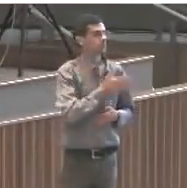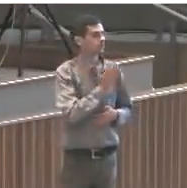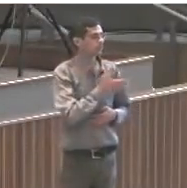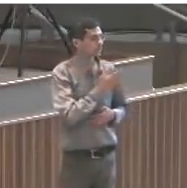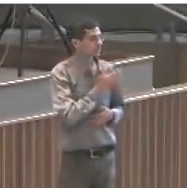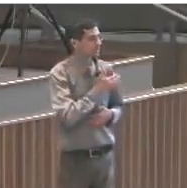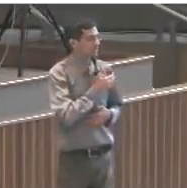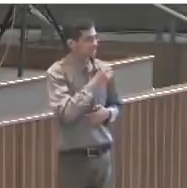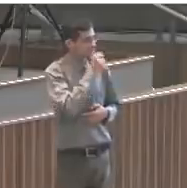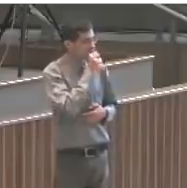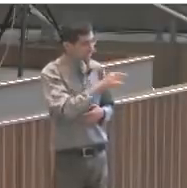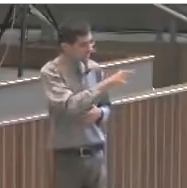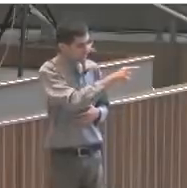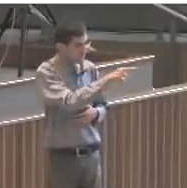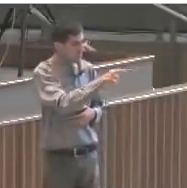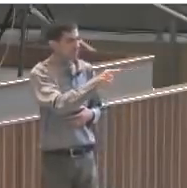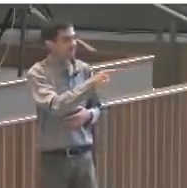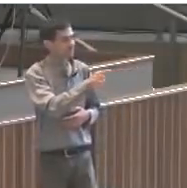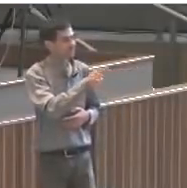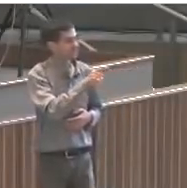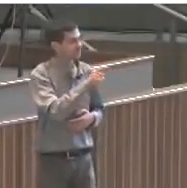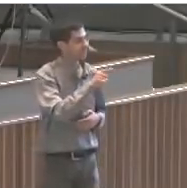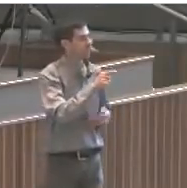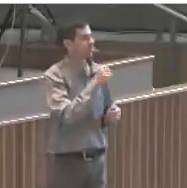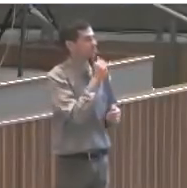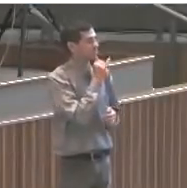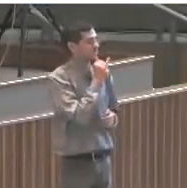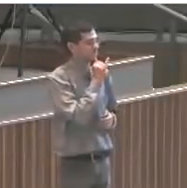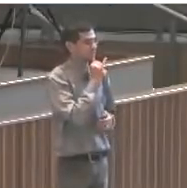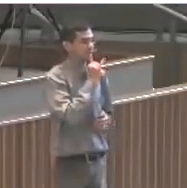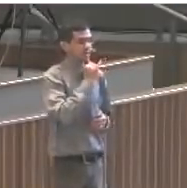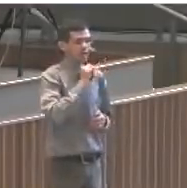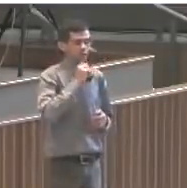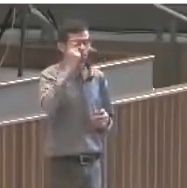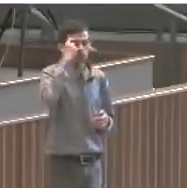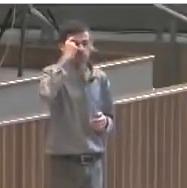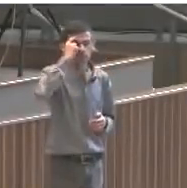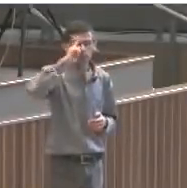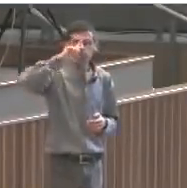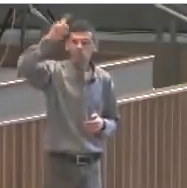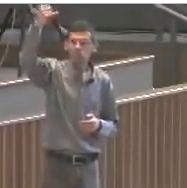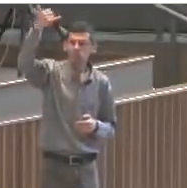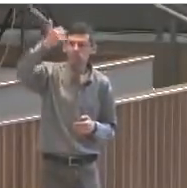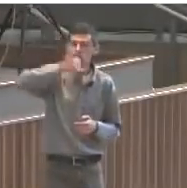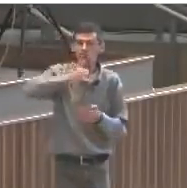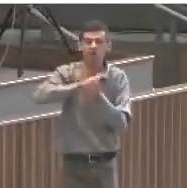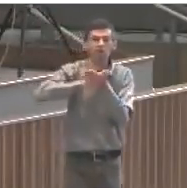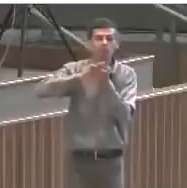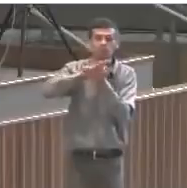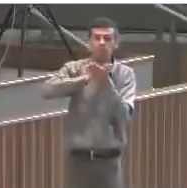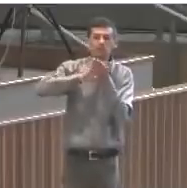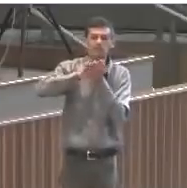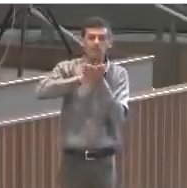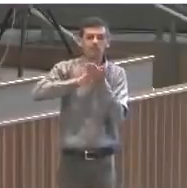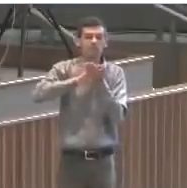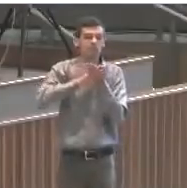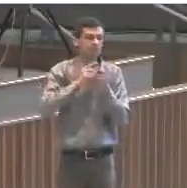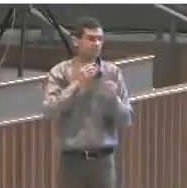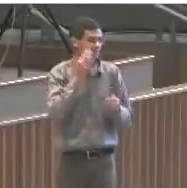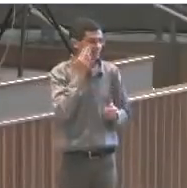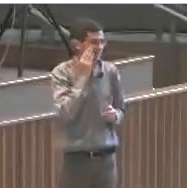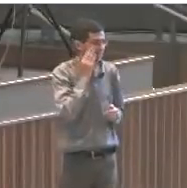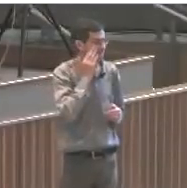se você tem essa idéia concebida de que deus não vai falar com você porque você ainda não chegou nesse ponto